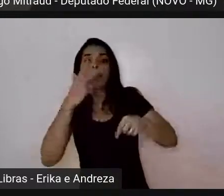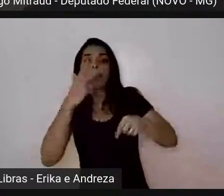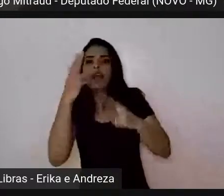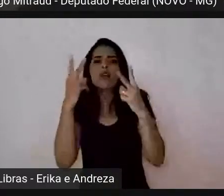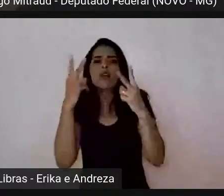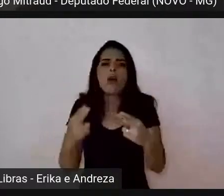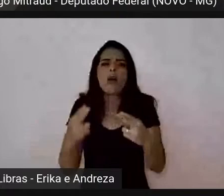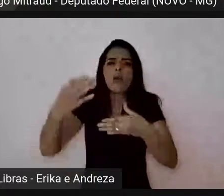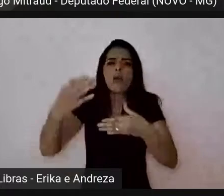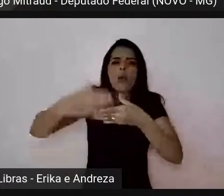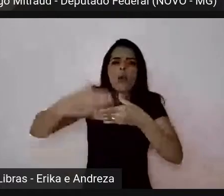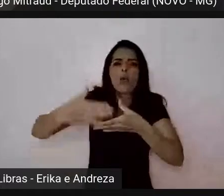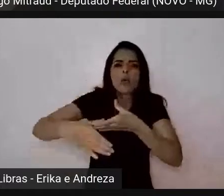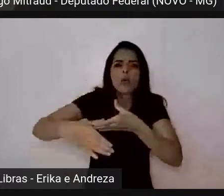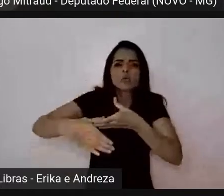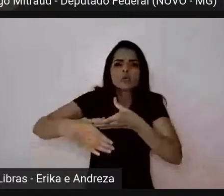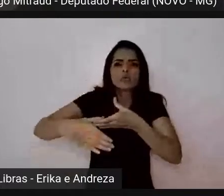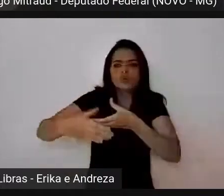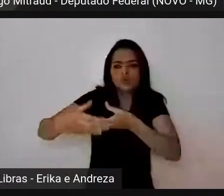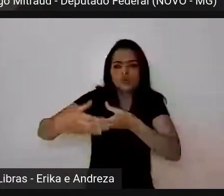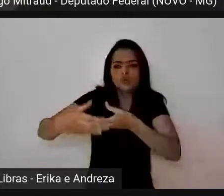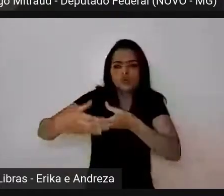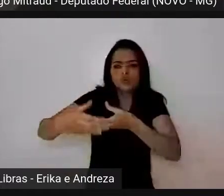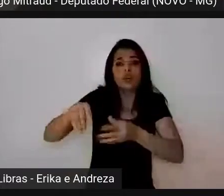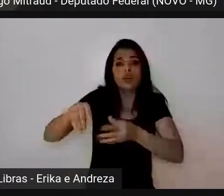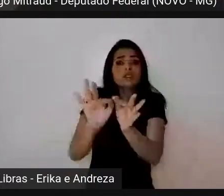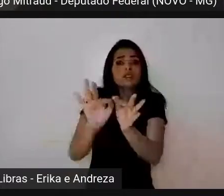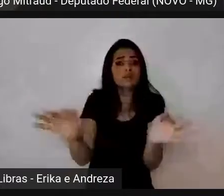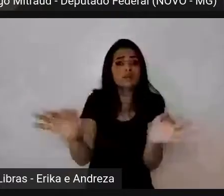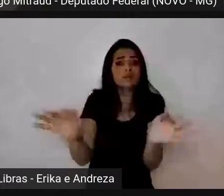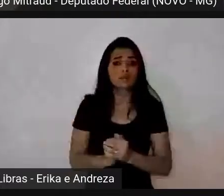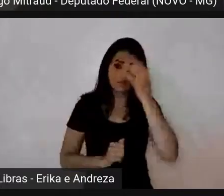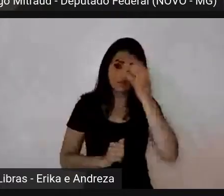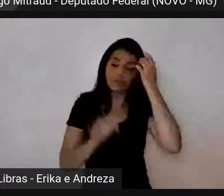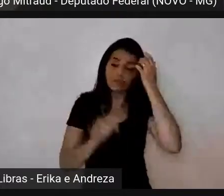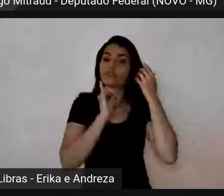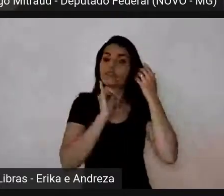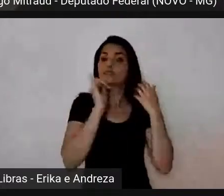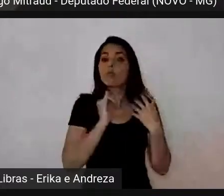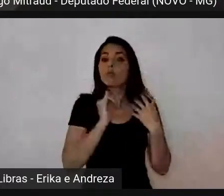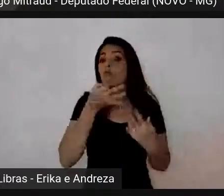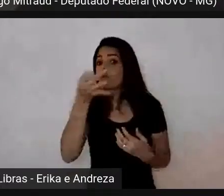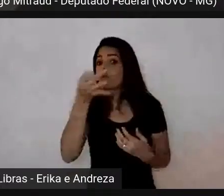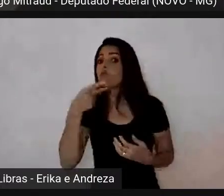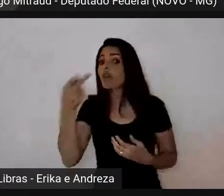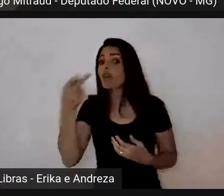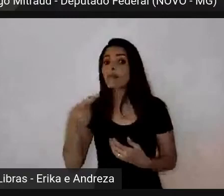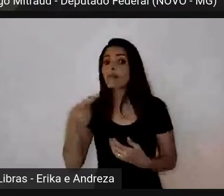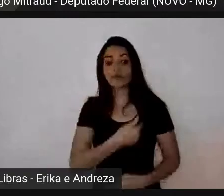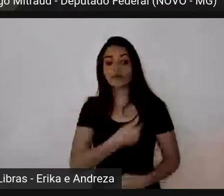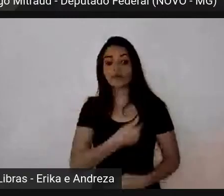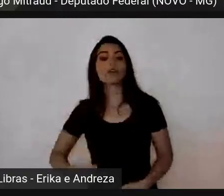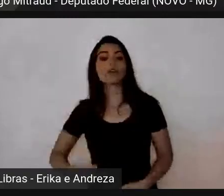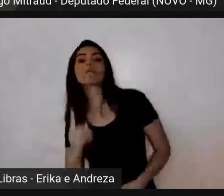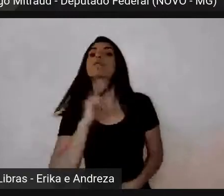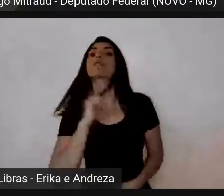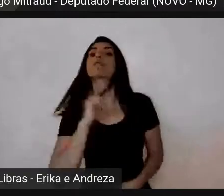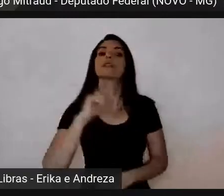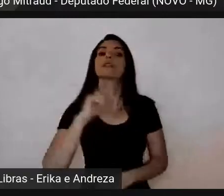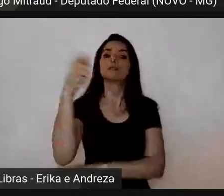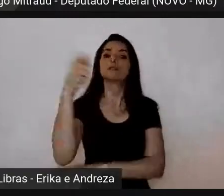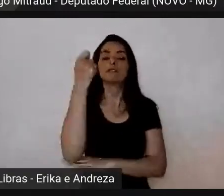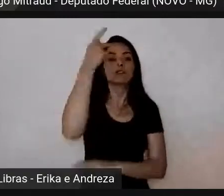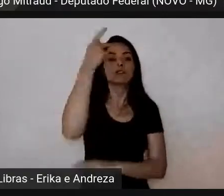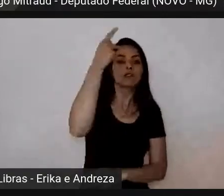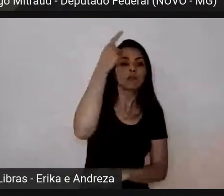cargo comissionado? É um processo seletivo simplificado. É o que eu comentei, que hoje o governo de Minas, do Rio Grande do Sul, de São